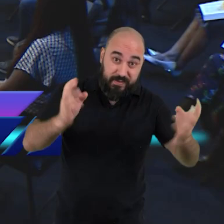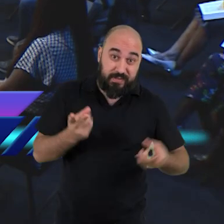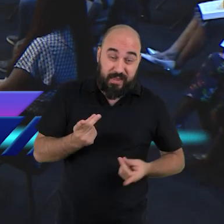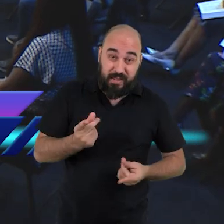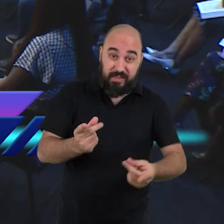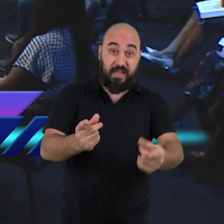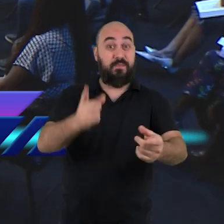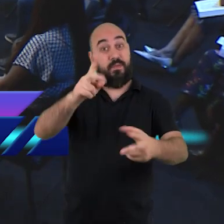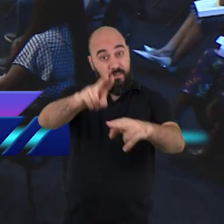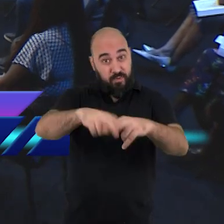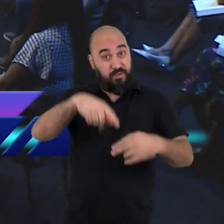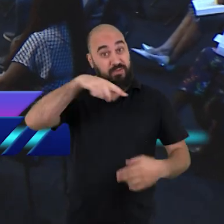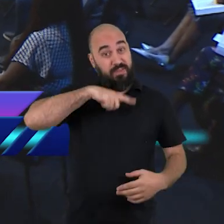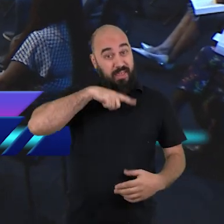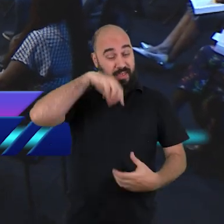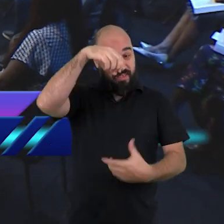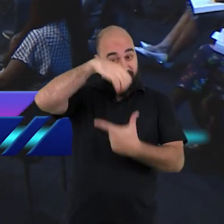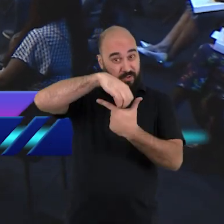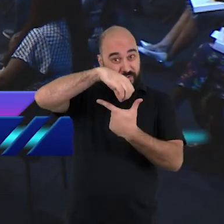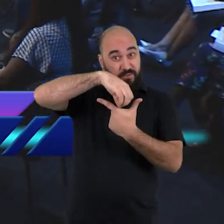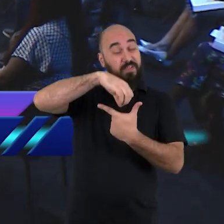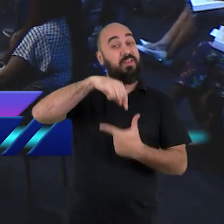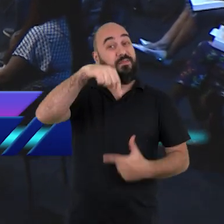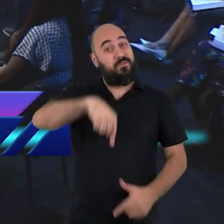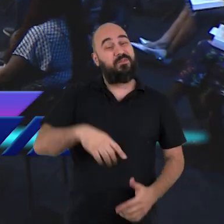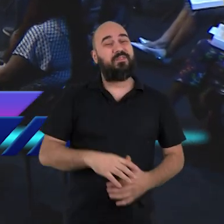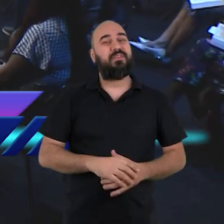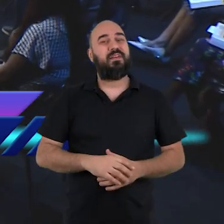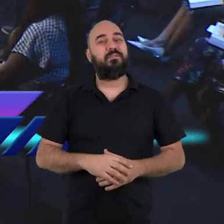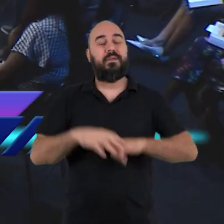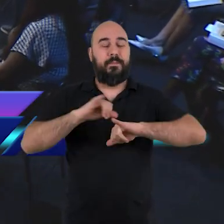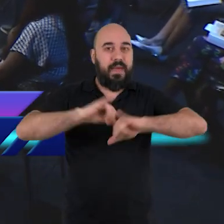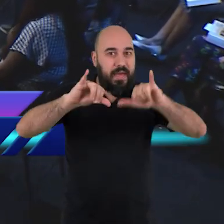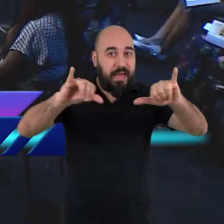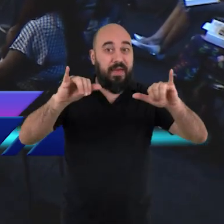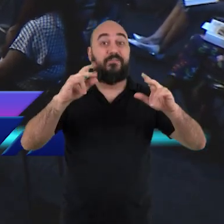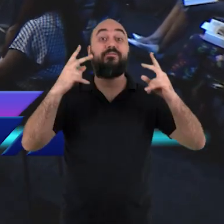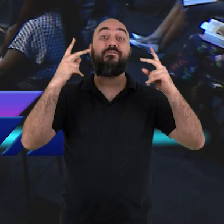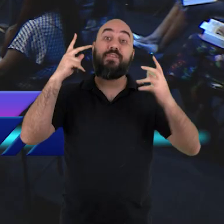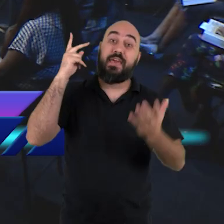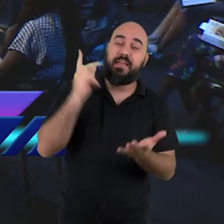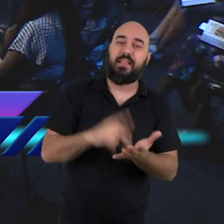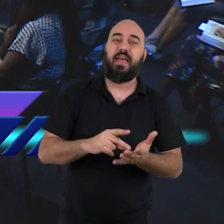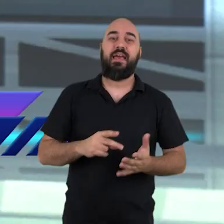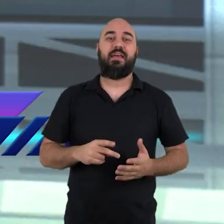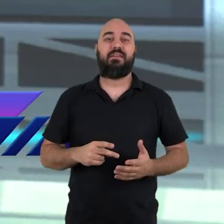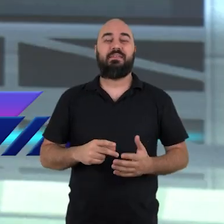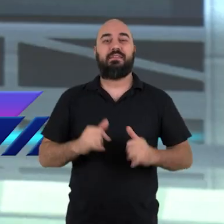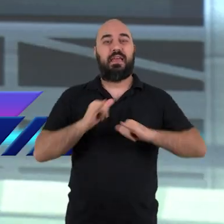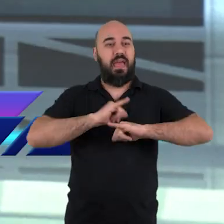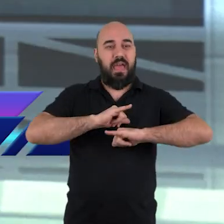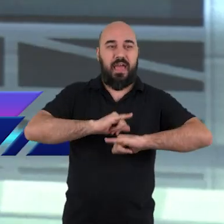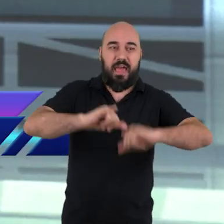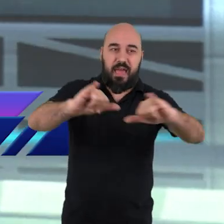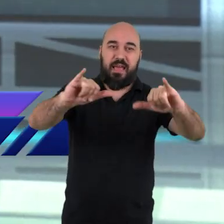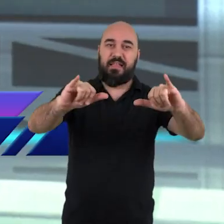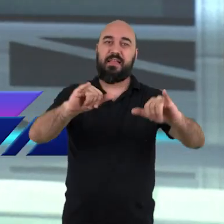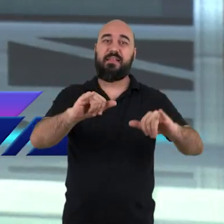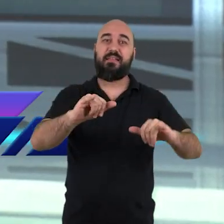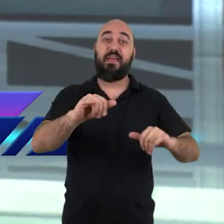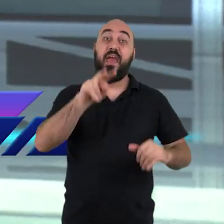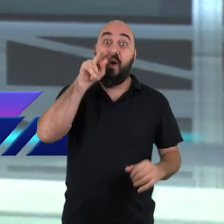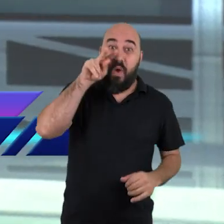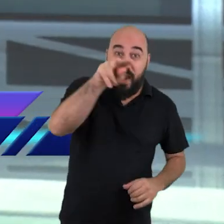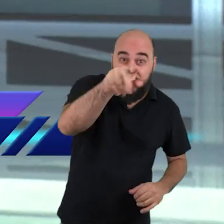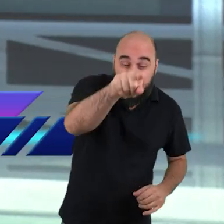razão da existência da TV Novo Tempo. É para pregar essas verdades, é para anunciar essas verdades, é para olhar